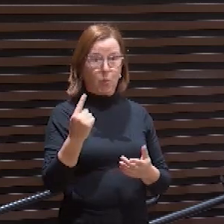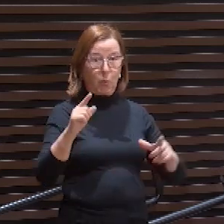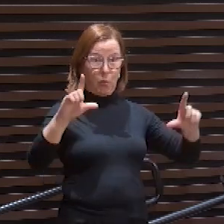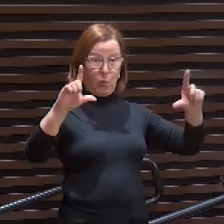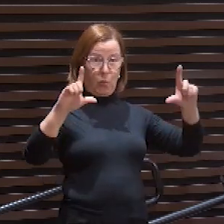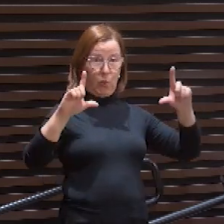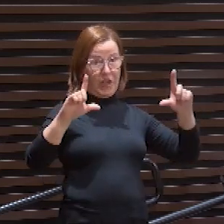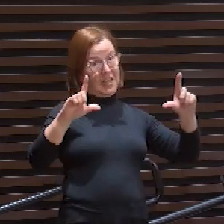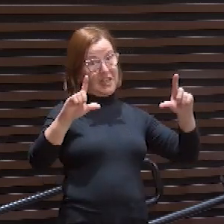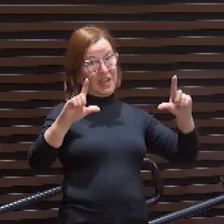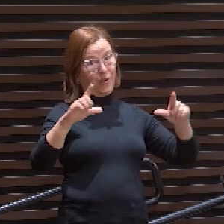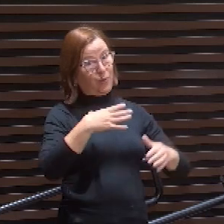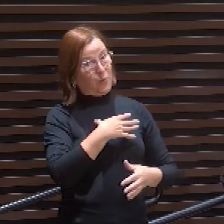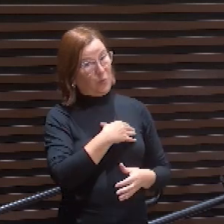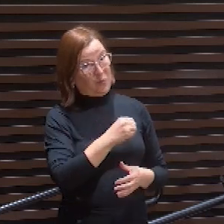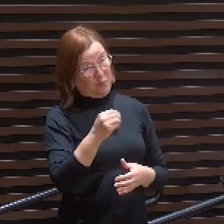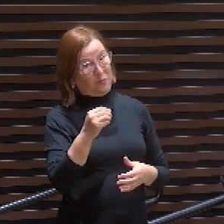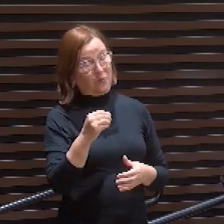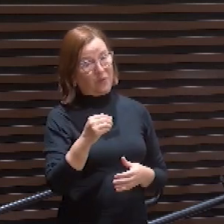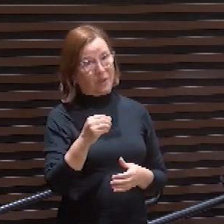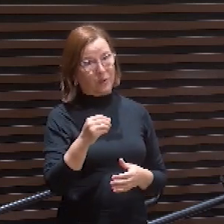o filho.